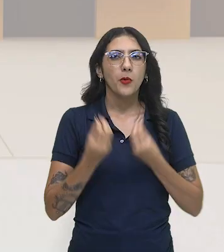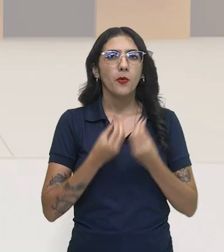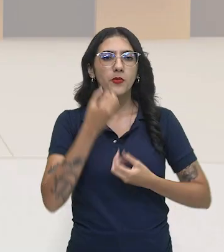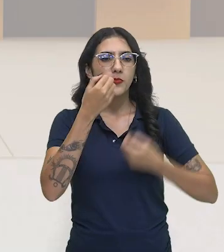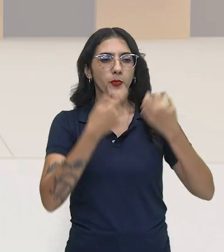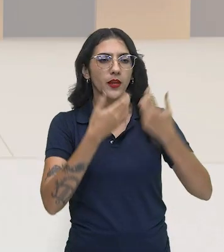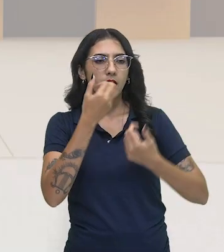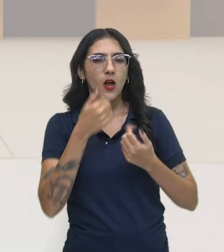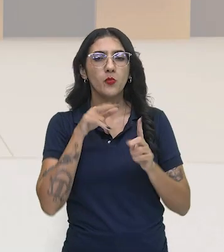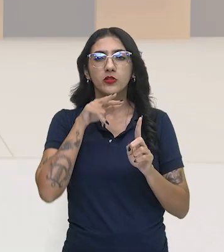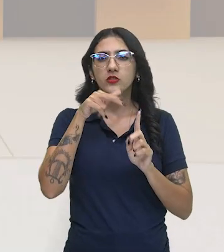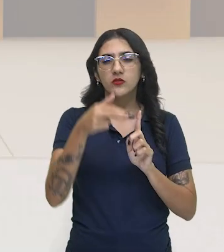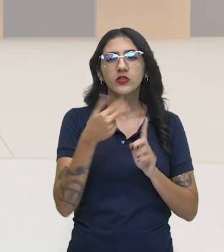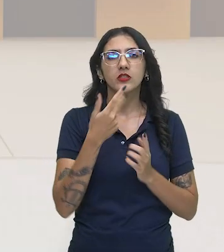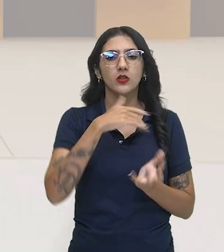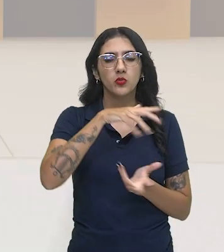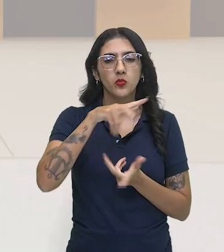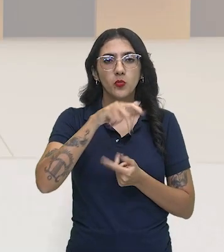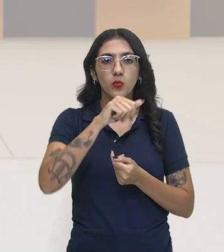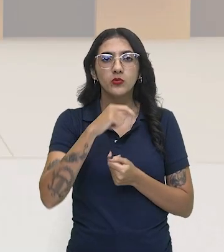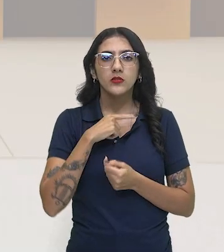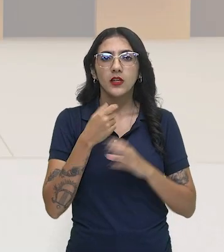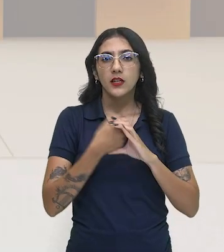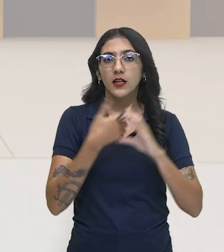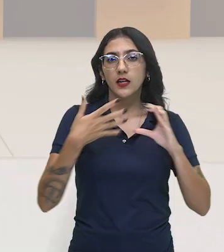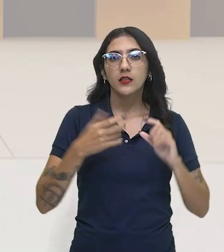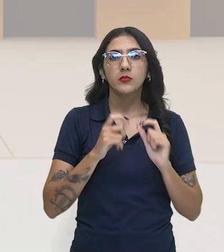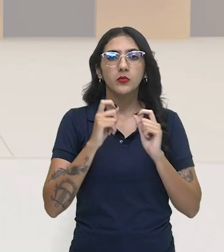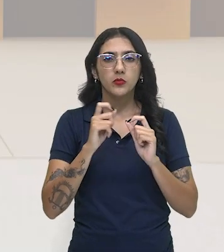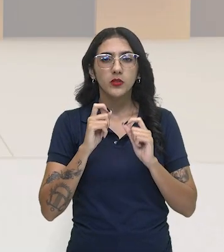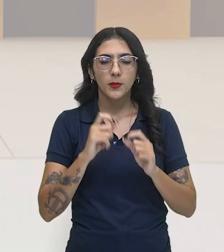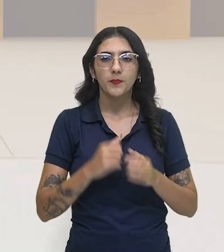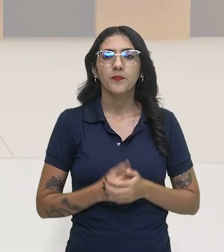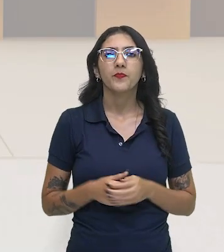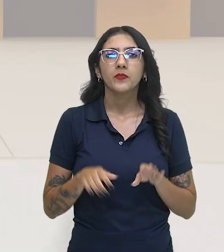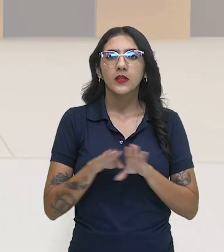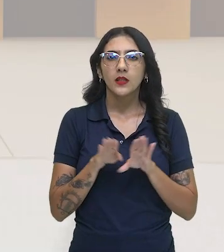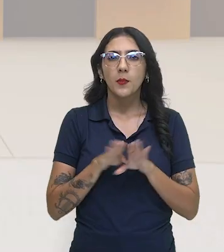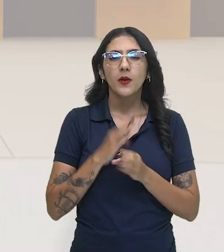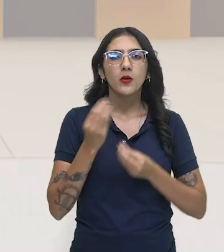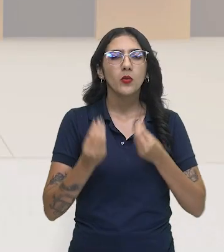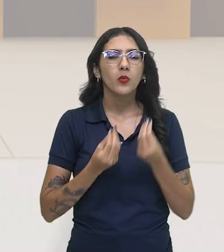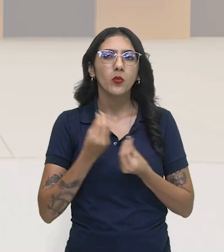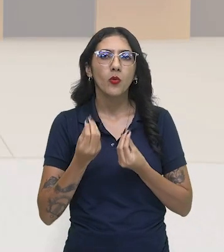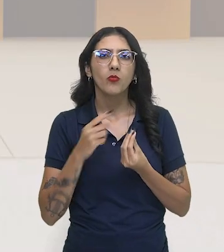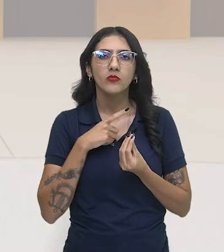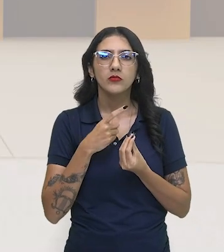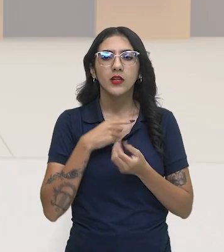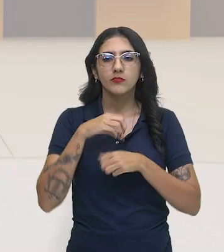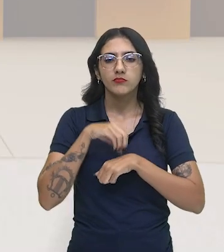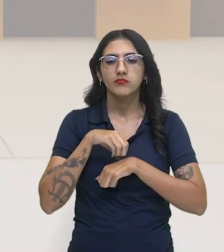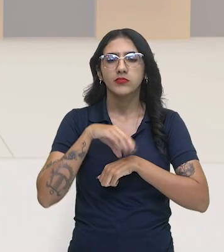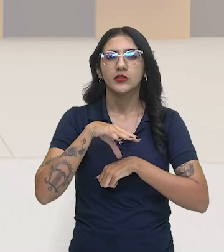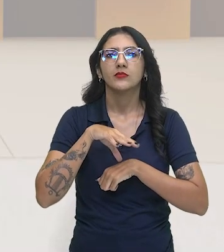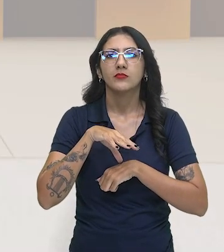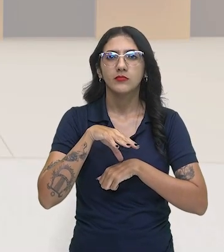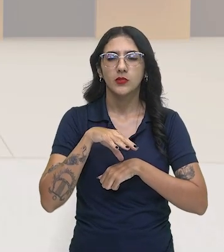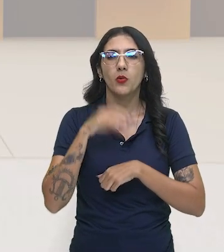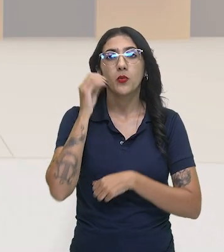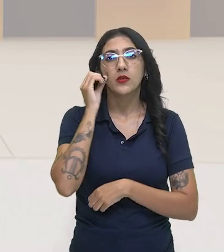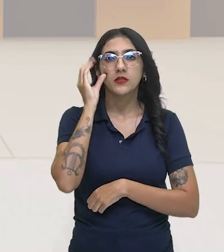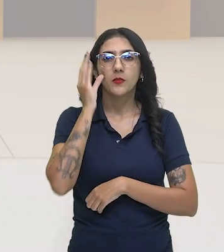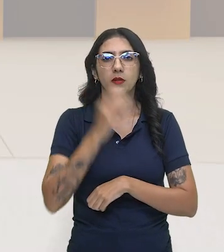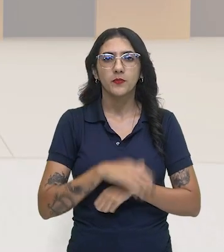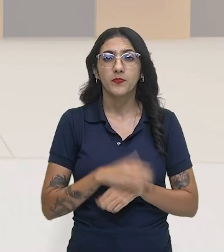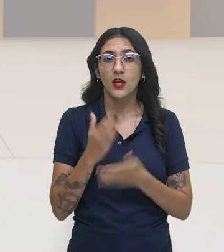dessas comunidades e tudo mais, tem característica nos sistemas orais de transmissão de conhecimento. Tem algumas comunidades que não